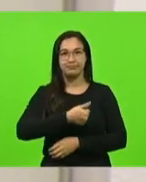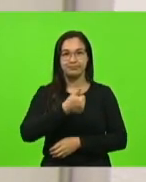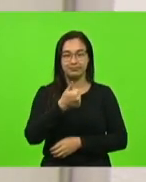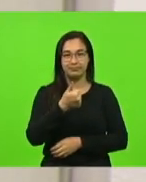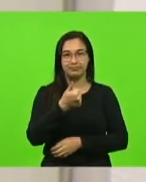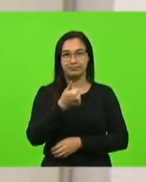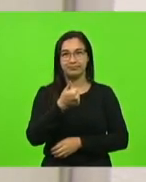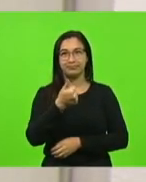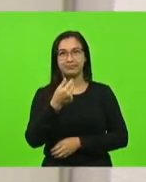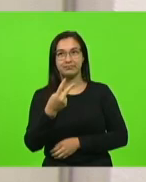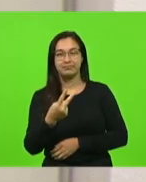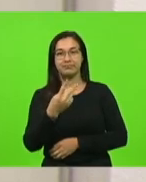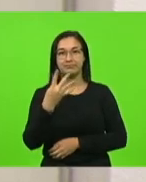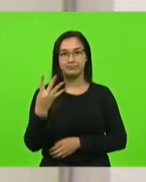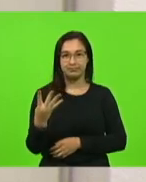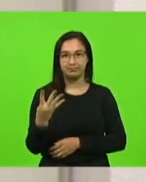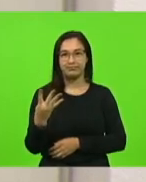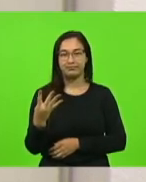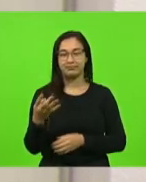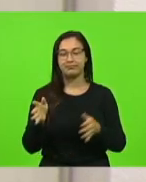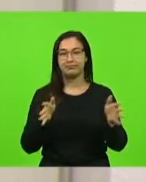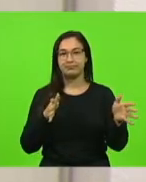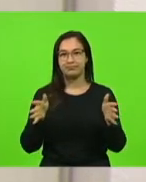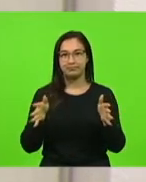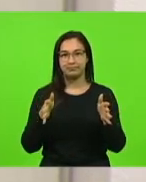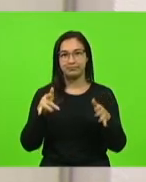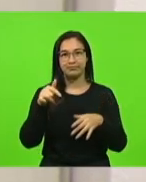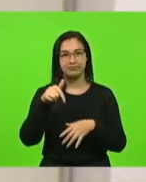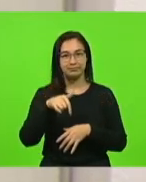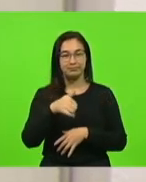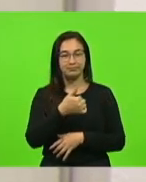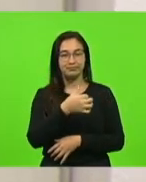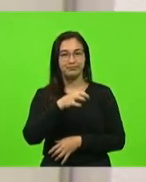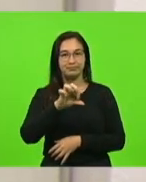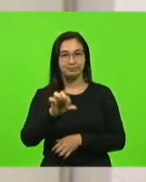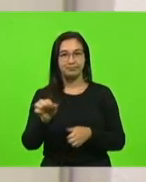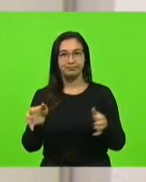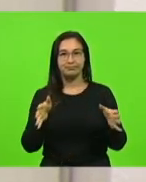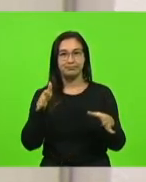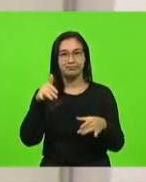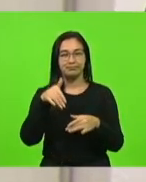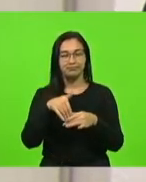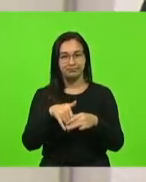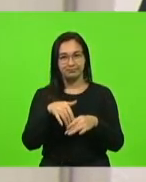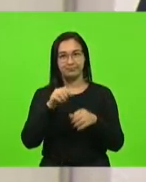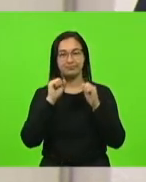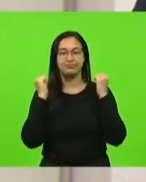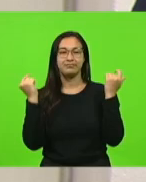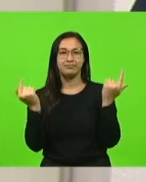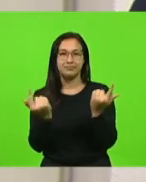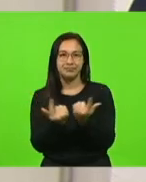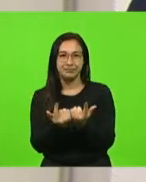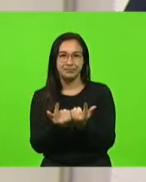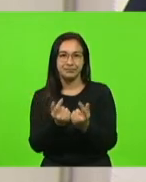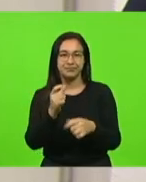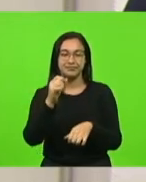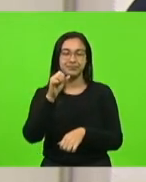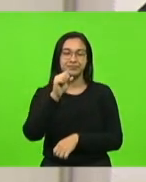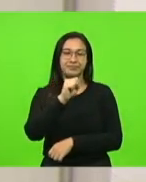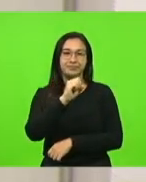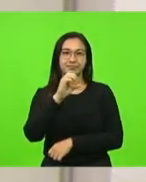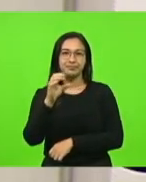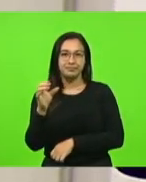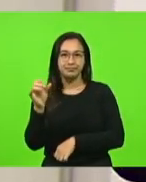sessão ordinária da 3ª sessão legislativa da 19ª legislatura da Assembleia Legislativa do Estado de Santa